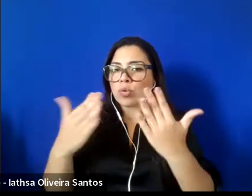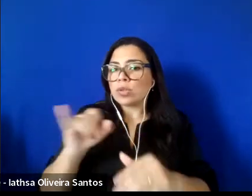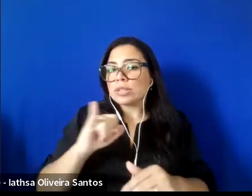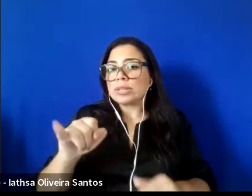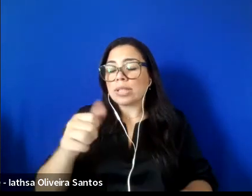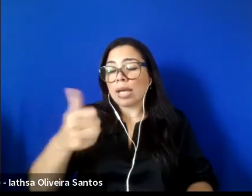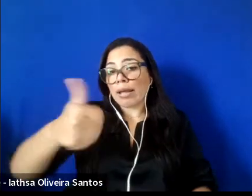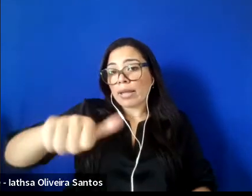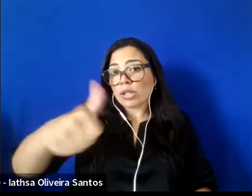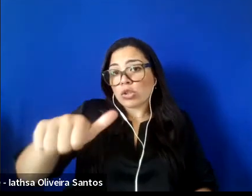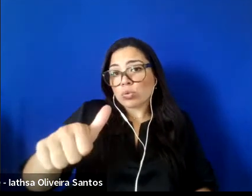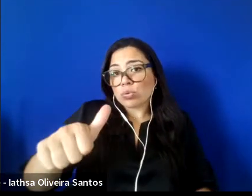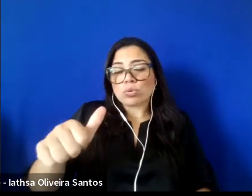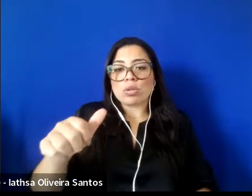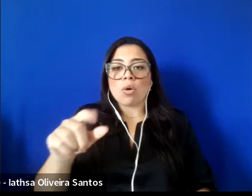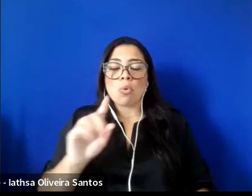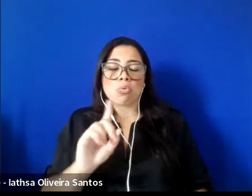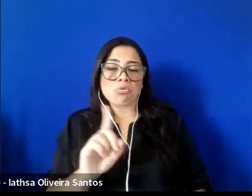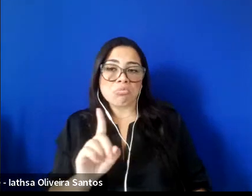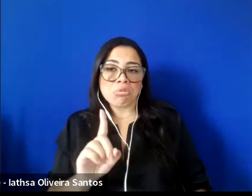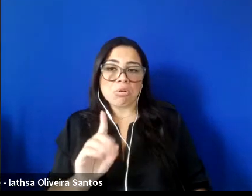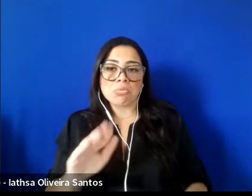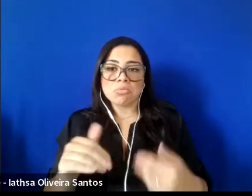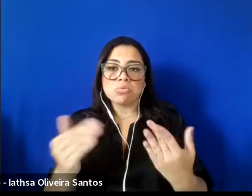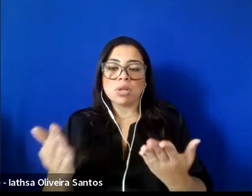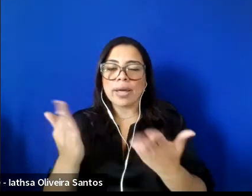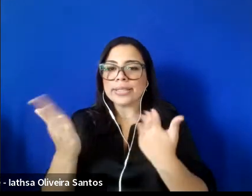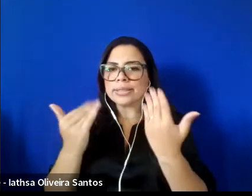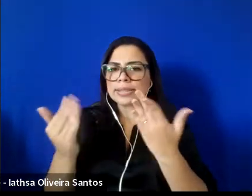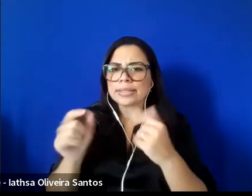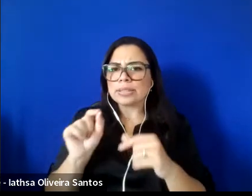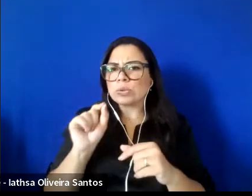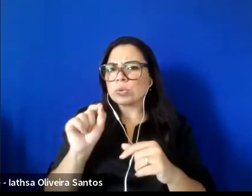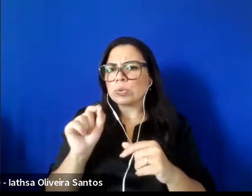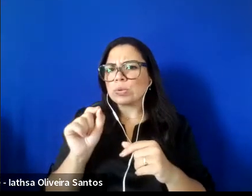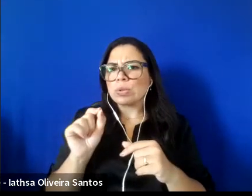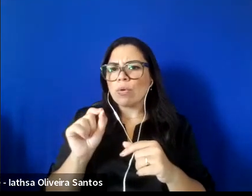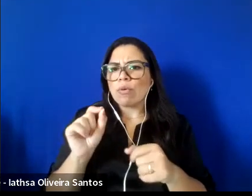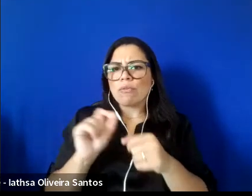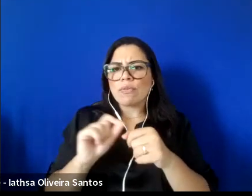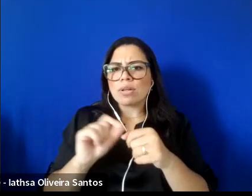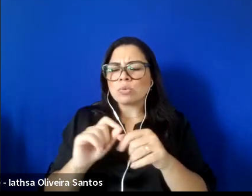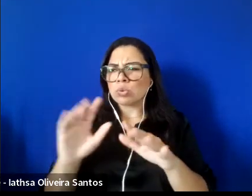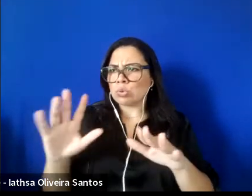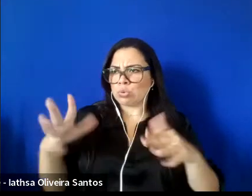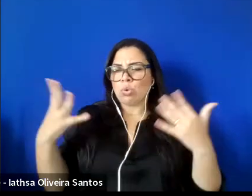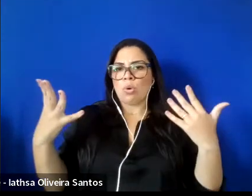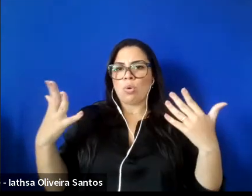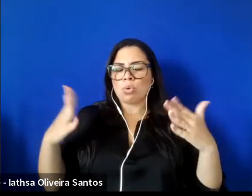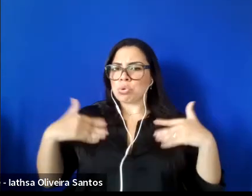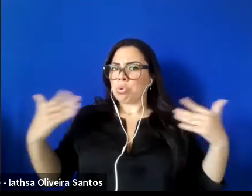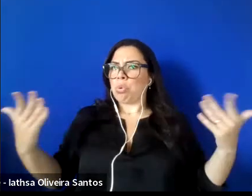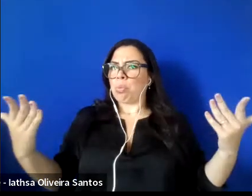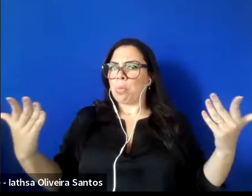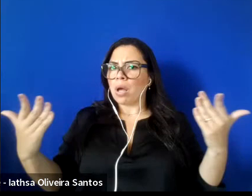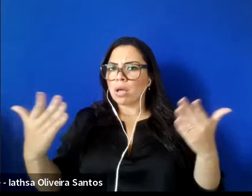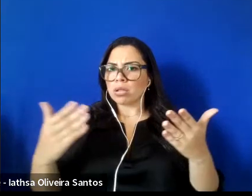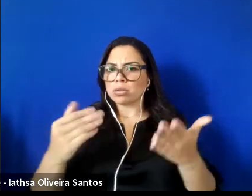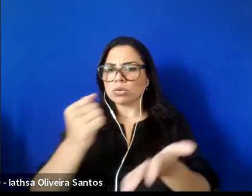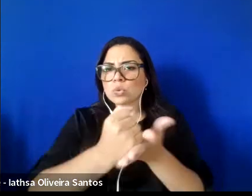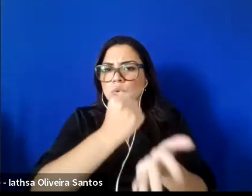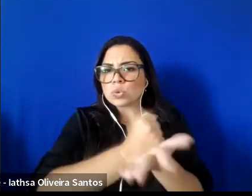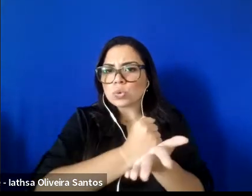revisão. Como essa discussão se colocou de uma forma muito surpreendente nos contratos